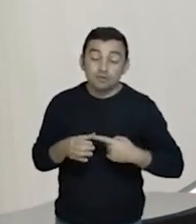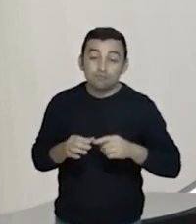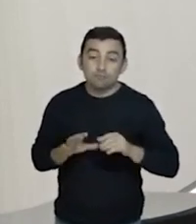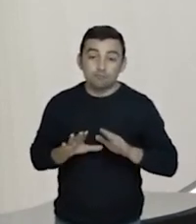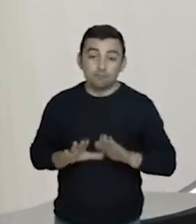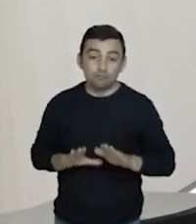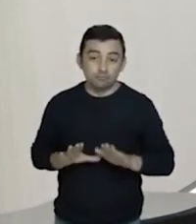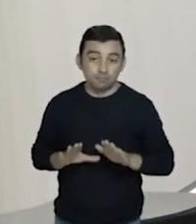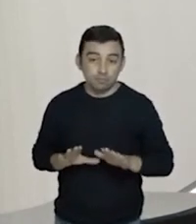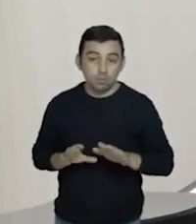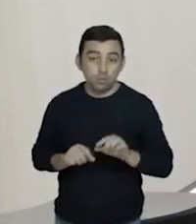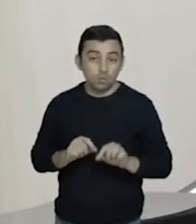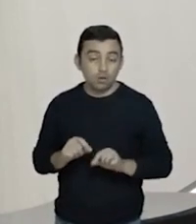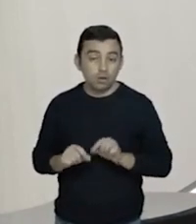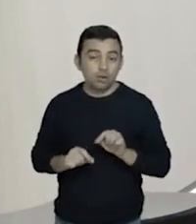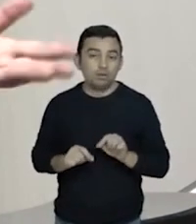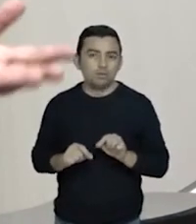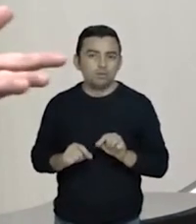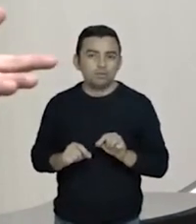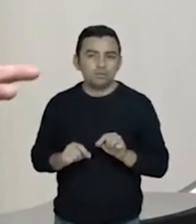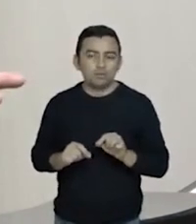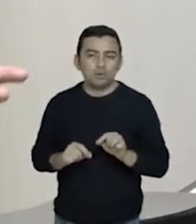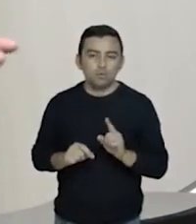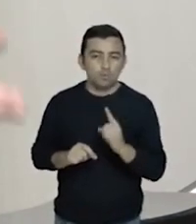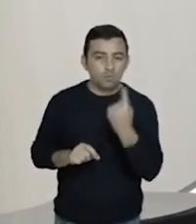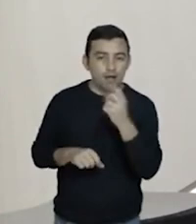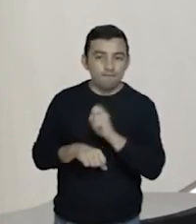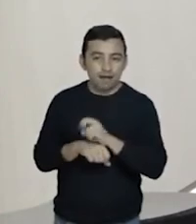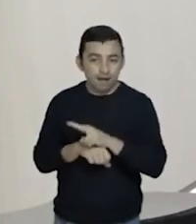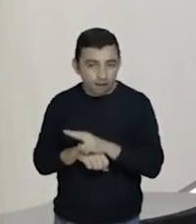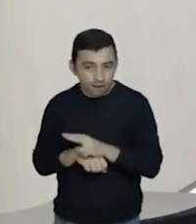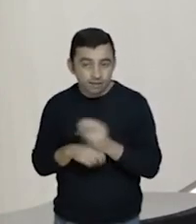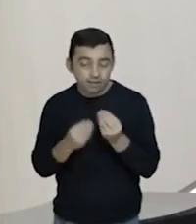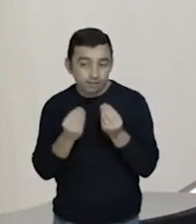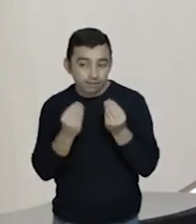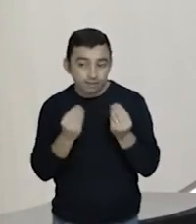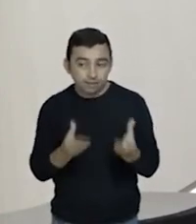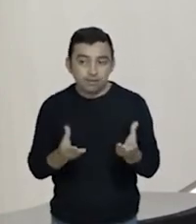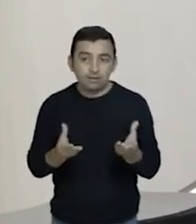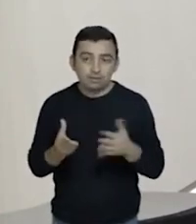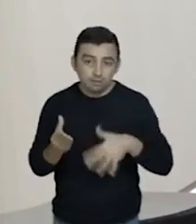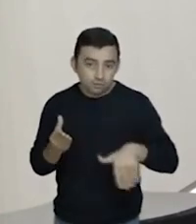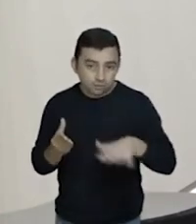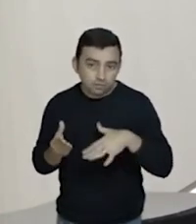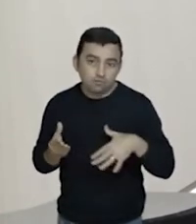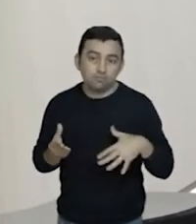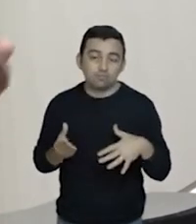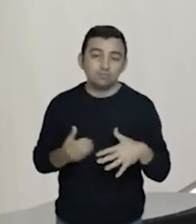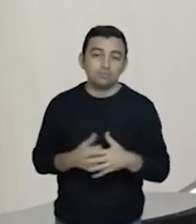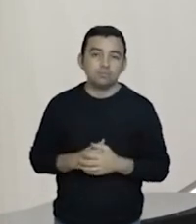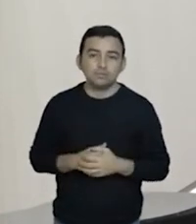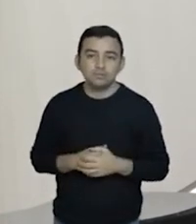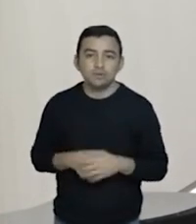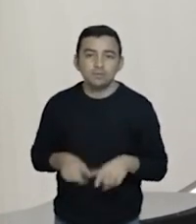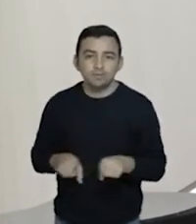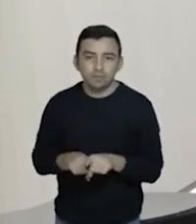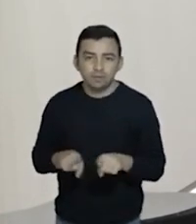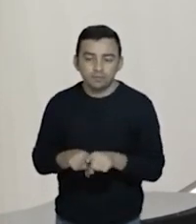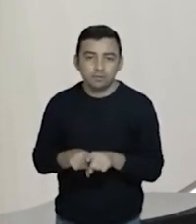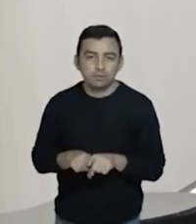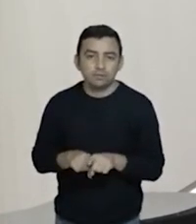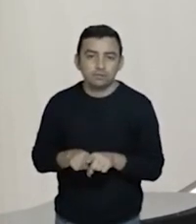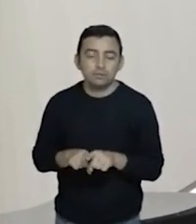a proporção de uma vaga oferecida pelas instituições é com